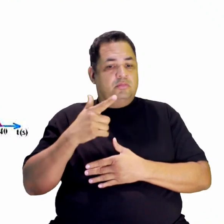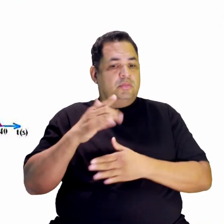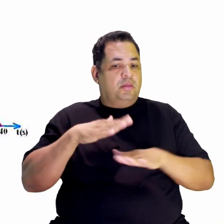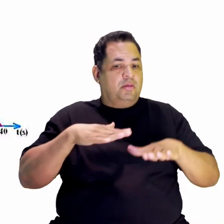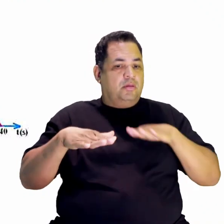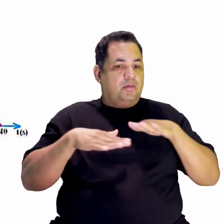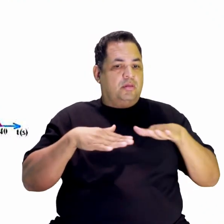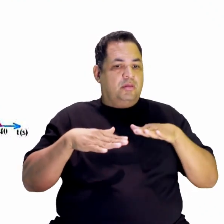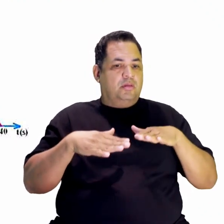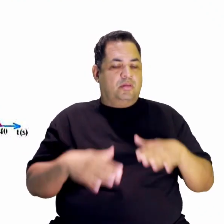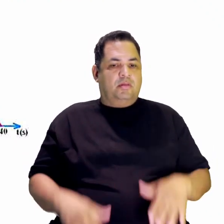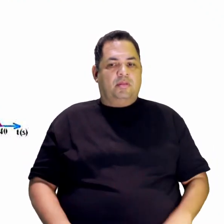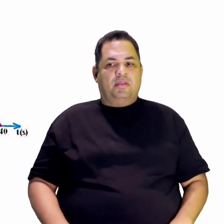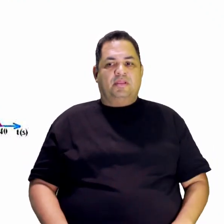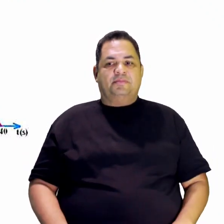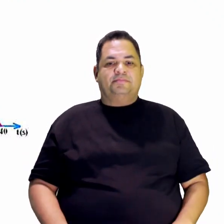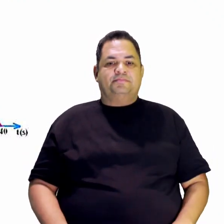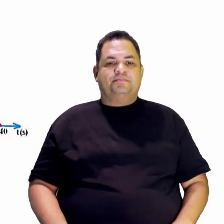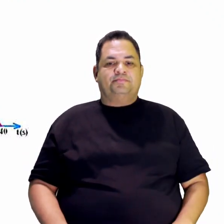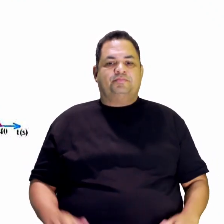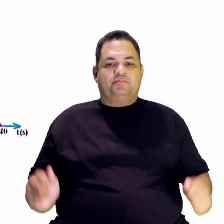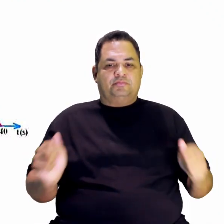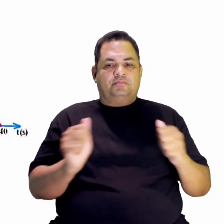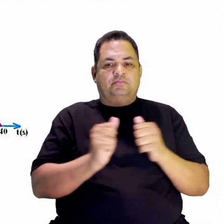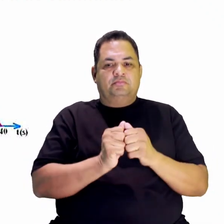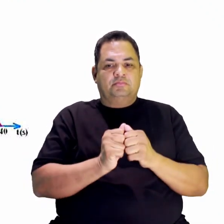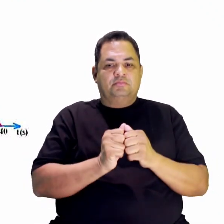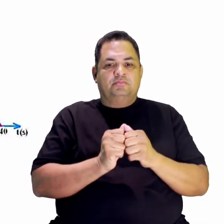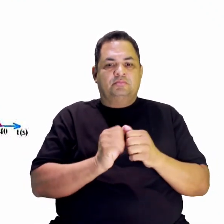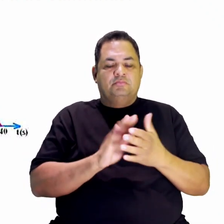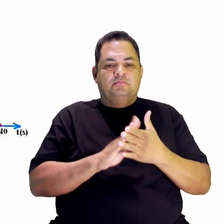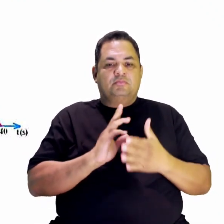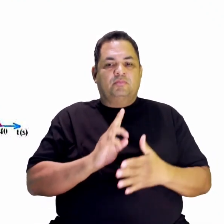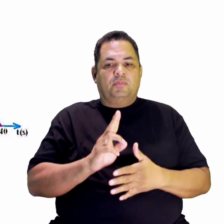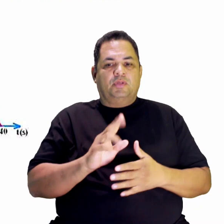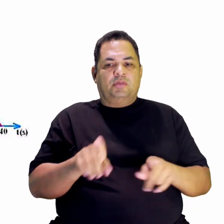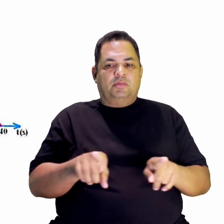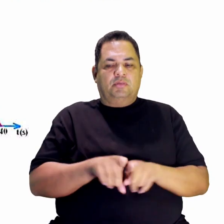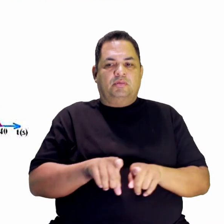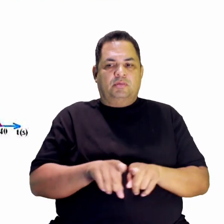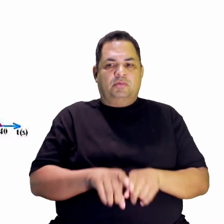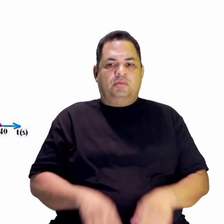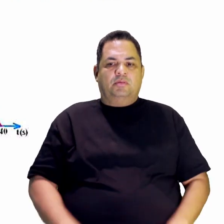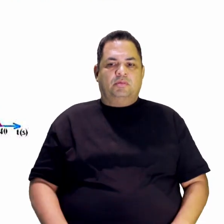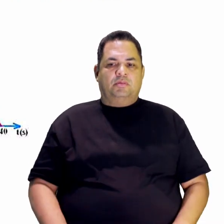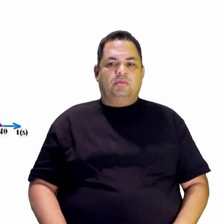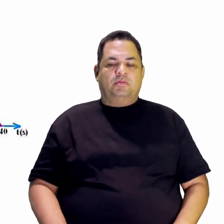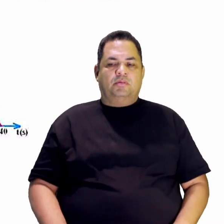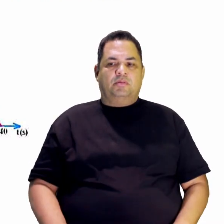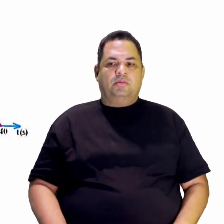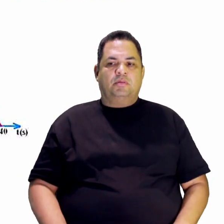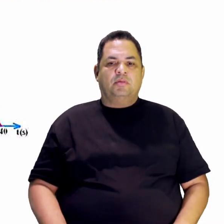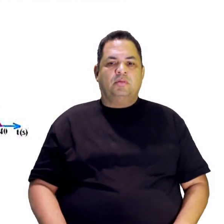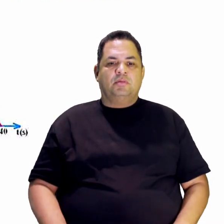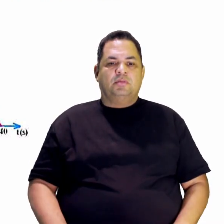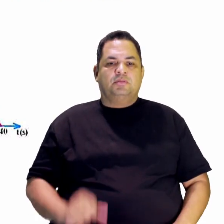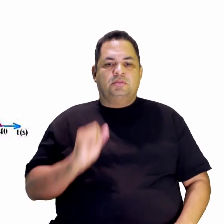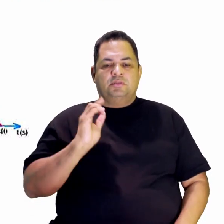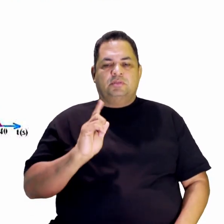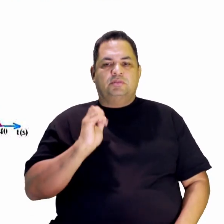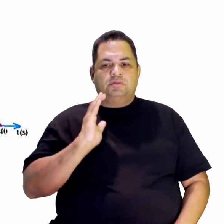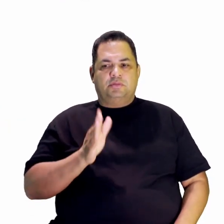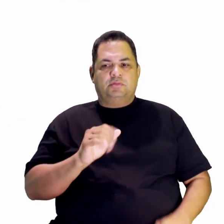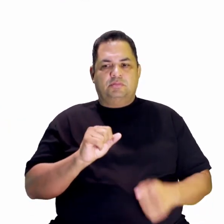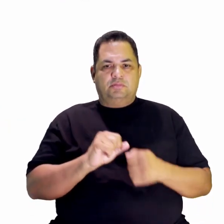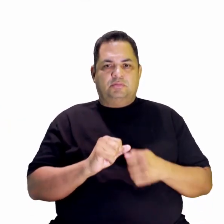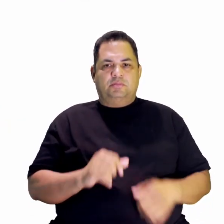mover daqui, elas ficam juntas. Quando chega aqui, elas continuam juntas lá atrás. Vamos, já fizemos duas partes